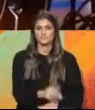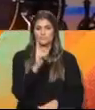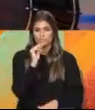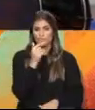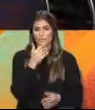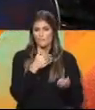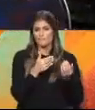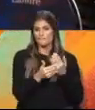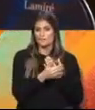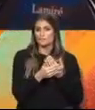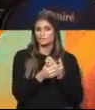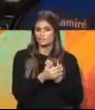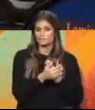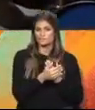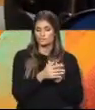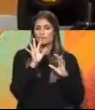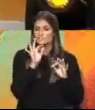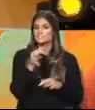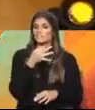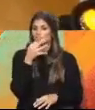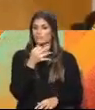se acercou e assim falou: